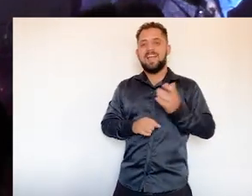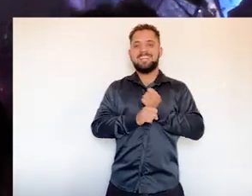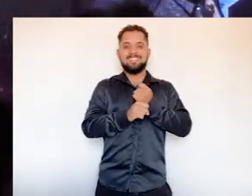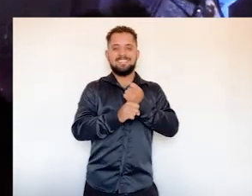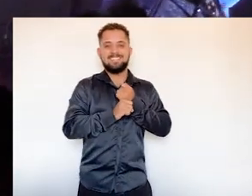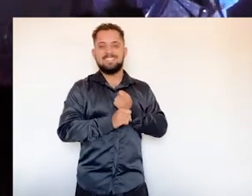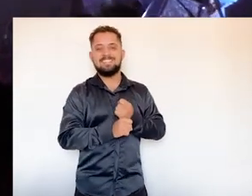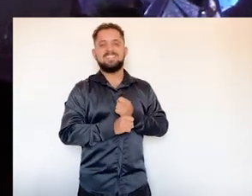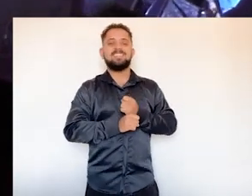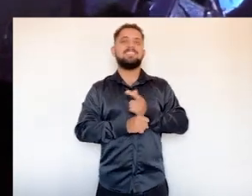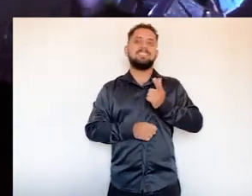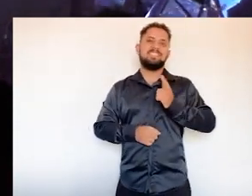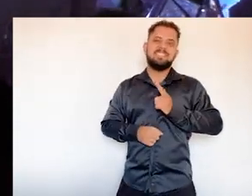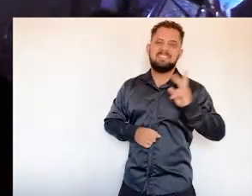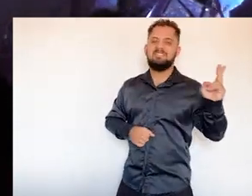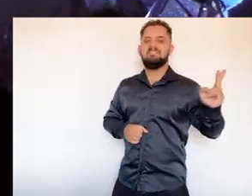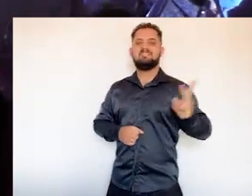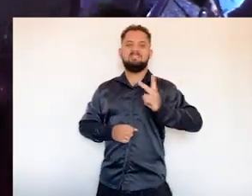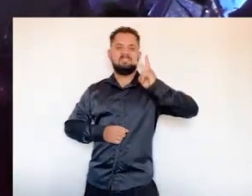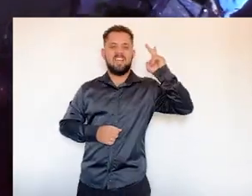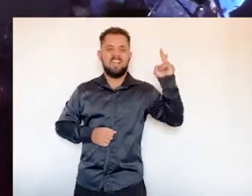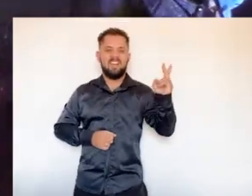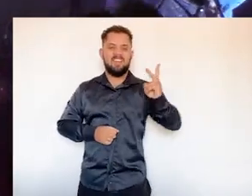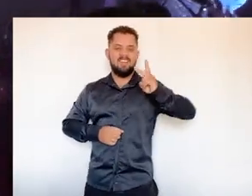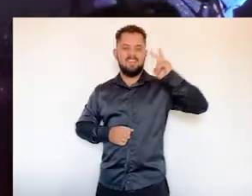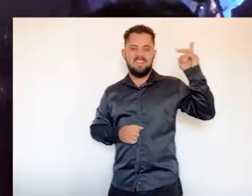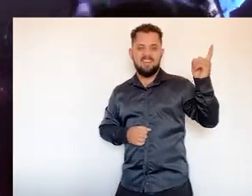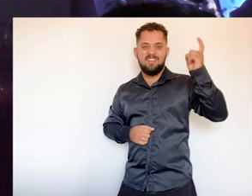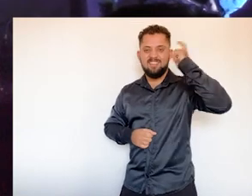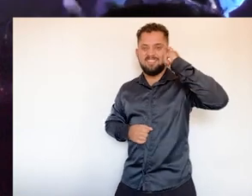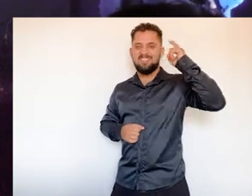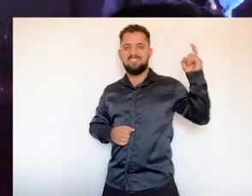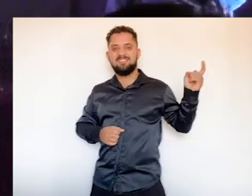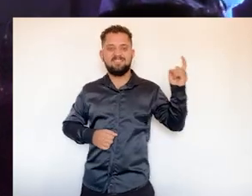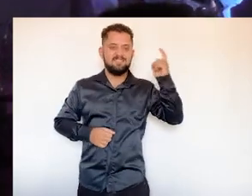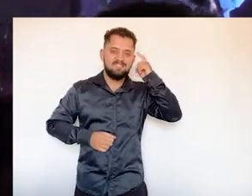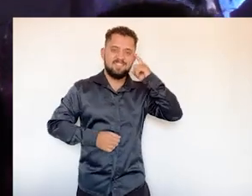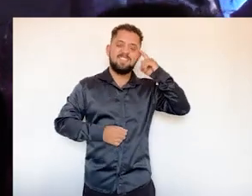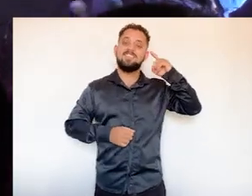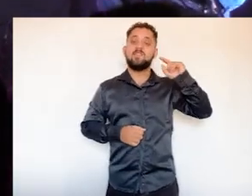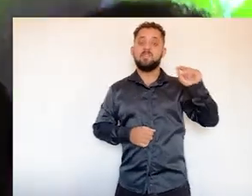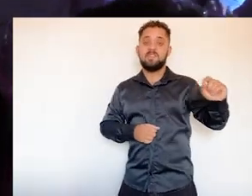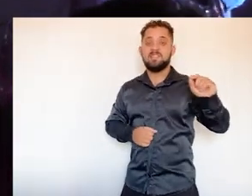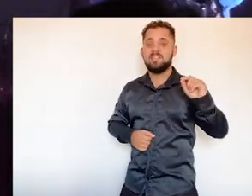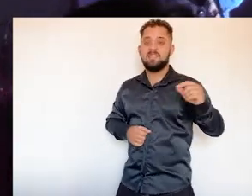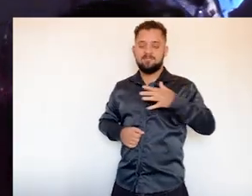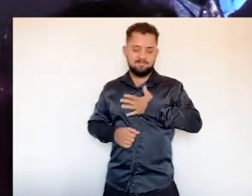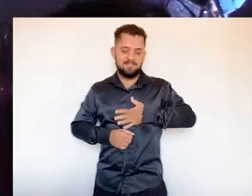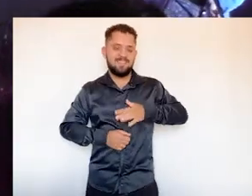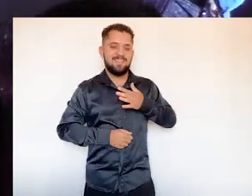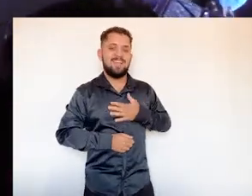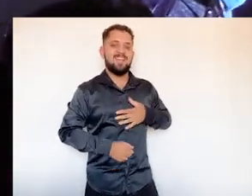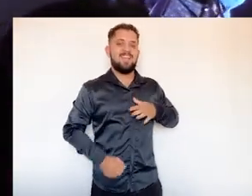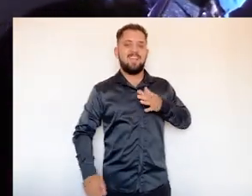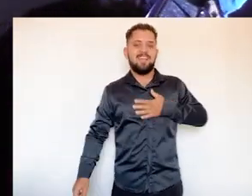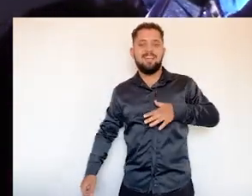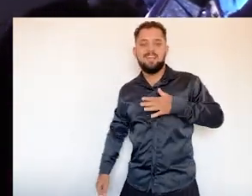poder pensar, só pra inquietar o meu pensar. Pra onde